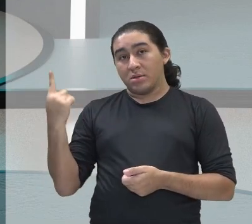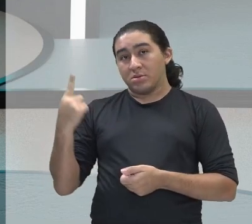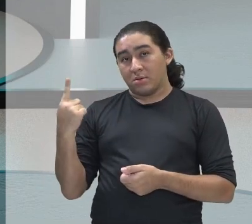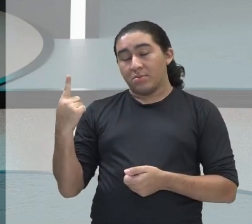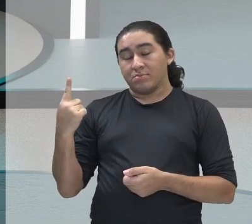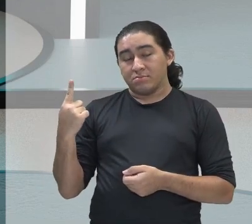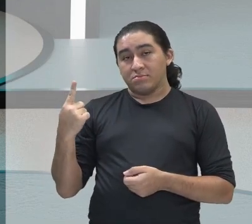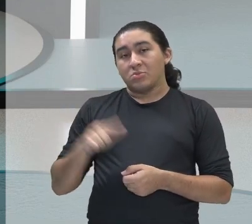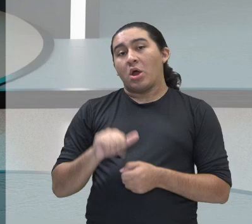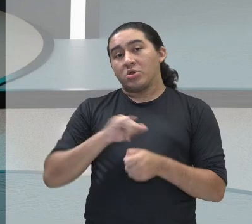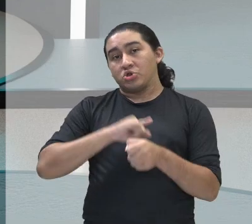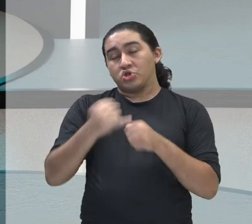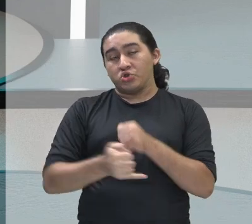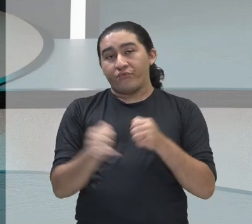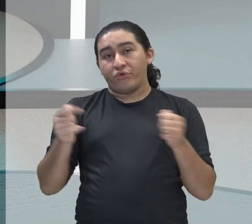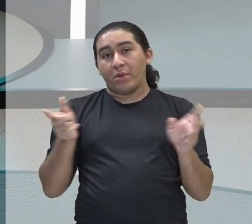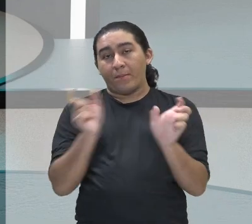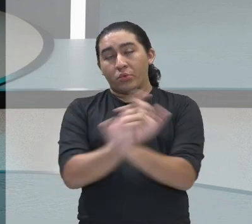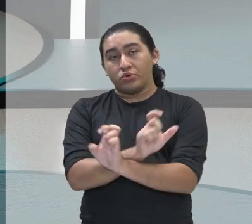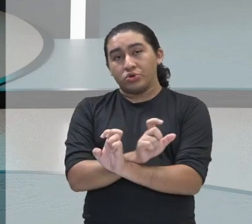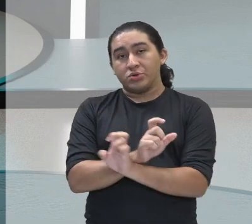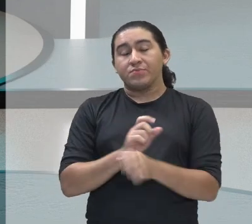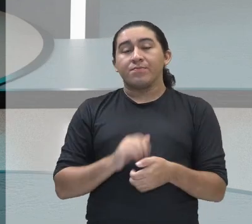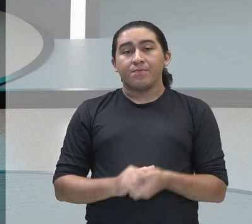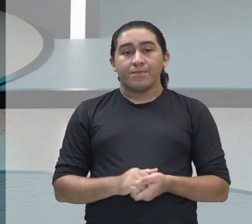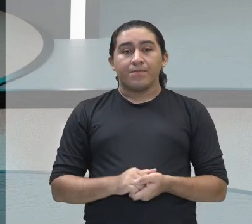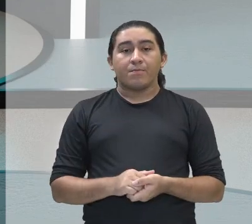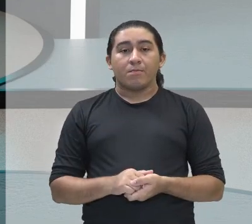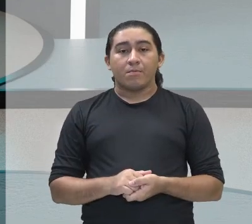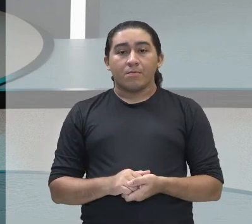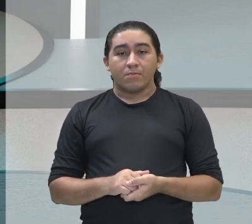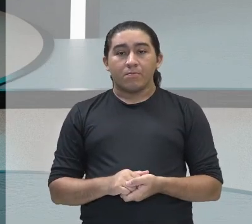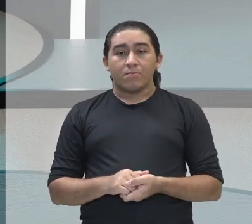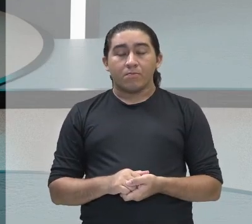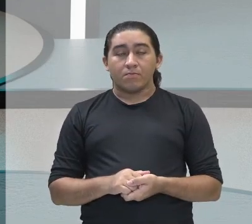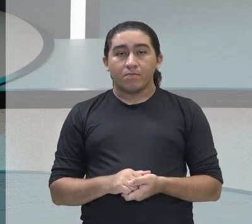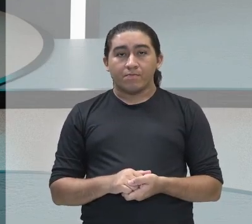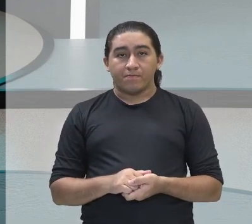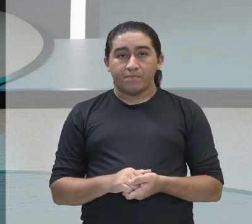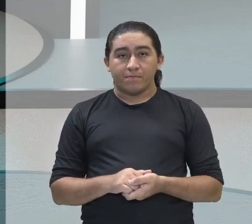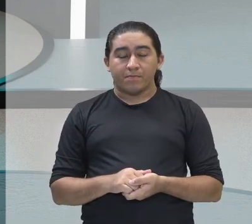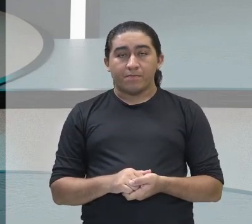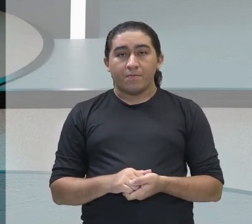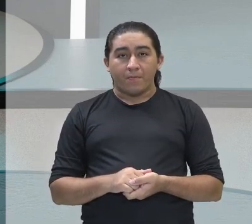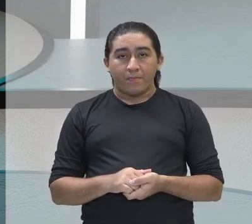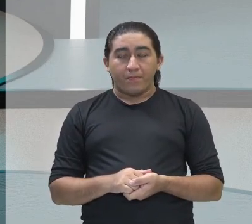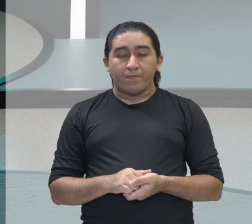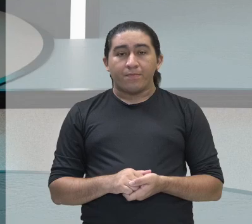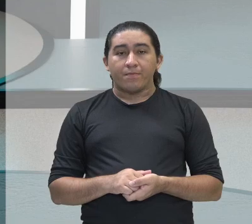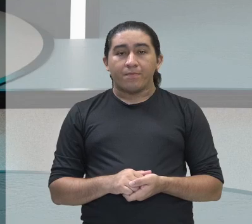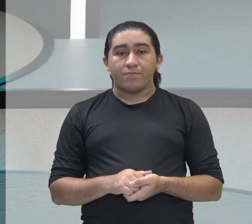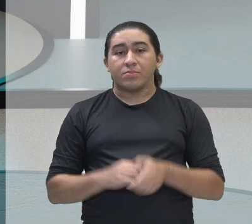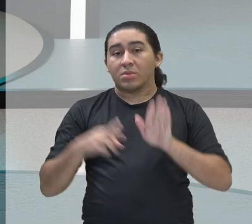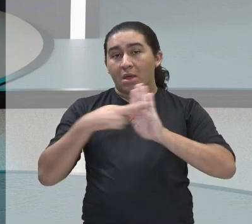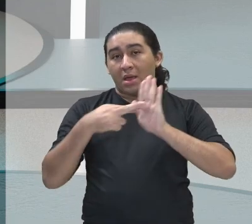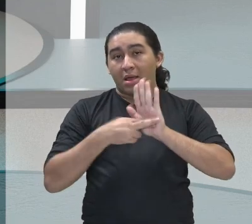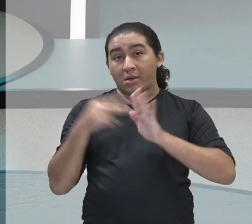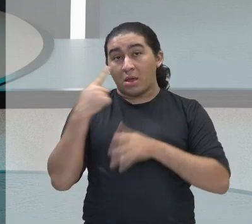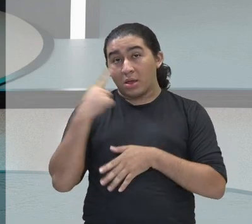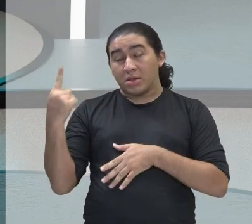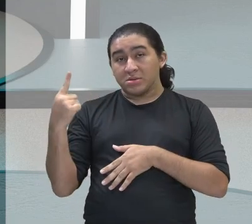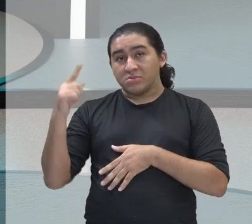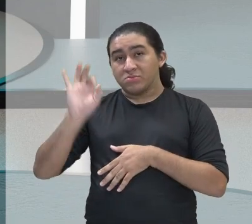substantivo, tá bom? Mas no meio ali vai ter um verbo de ligação, ok? Via de regra, é adjetivo, substantivo, essa é a